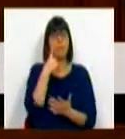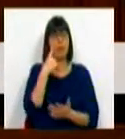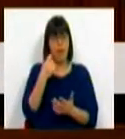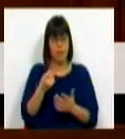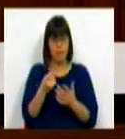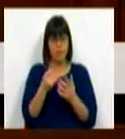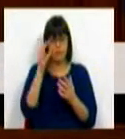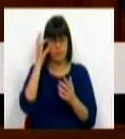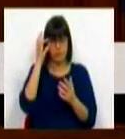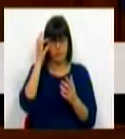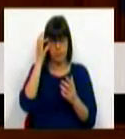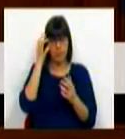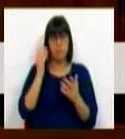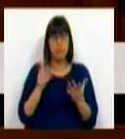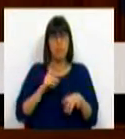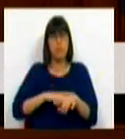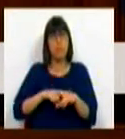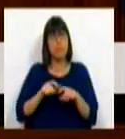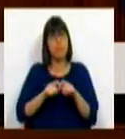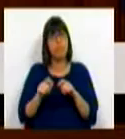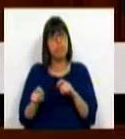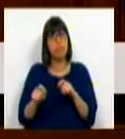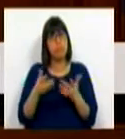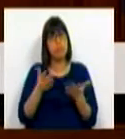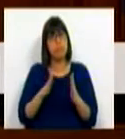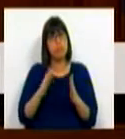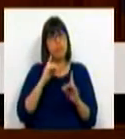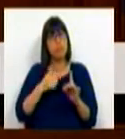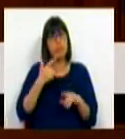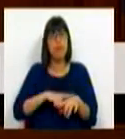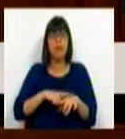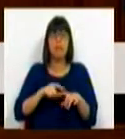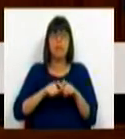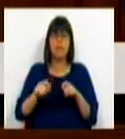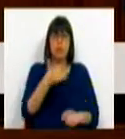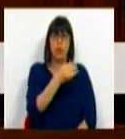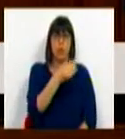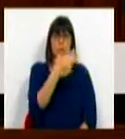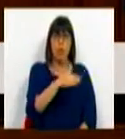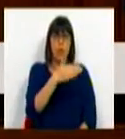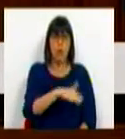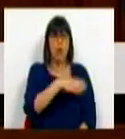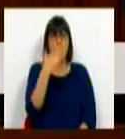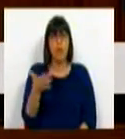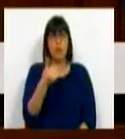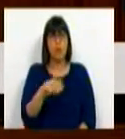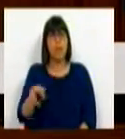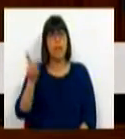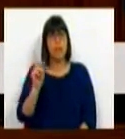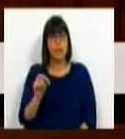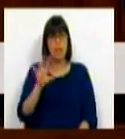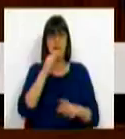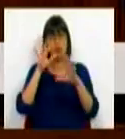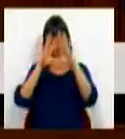verificou durante, portanto, o período, principalmente o período de 2011 a 2013, estou a falar de uma